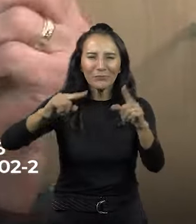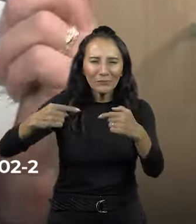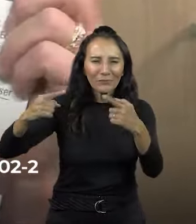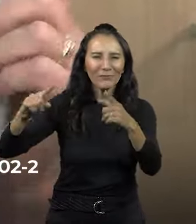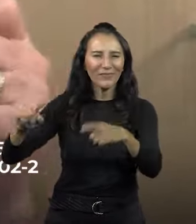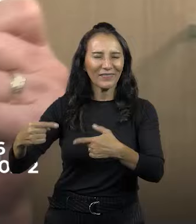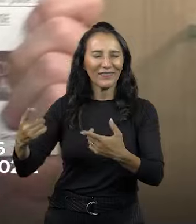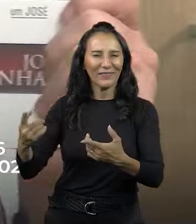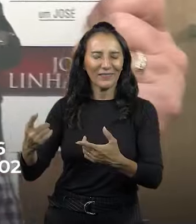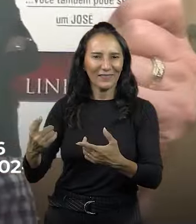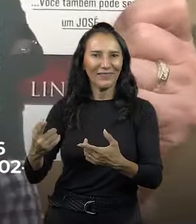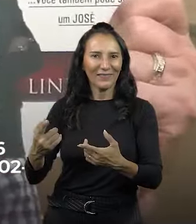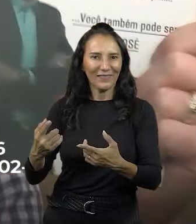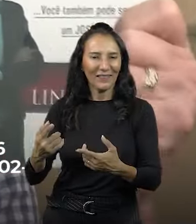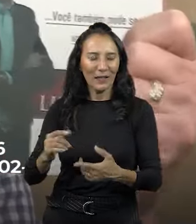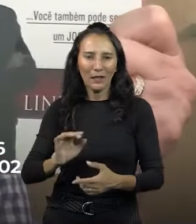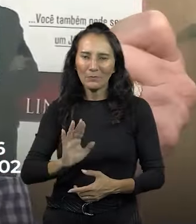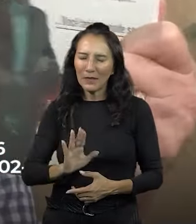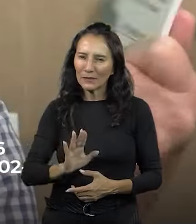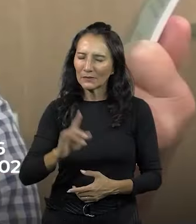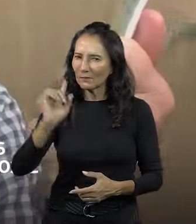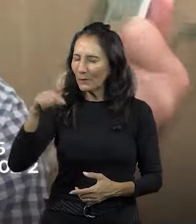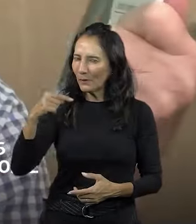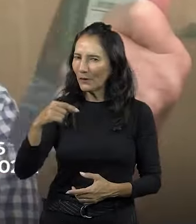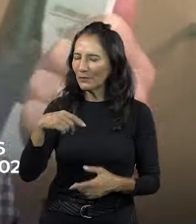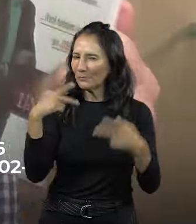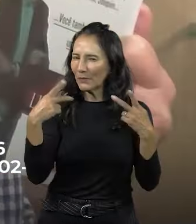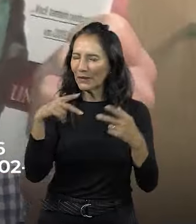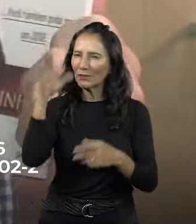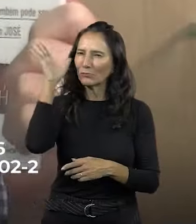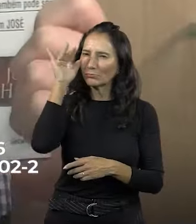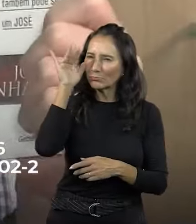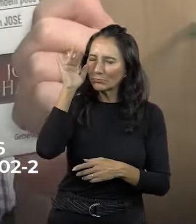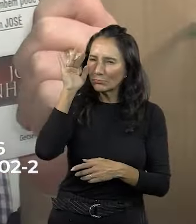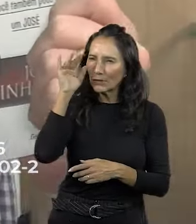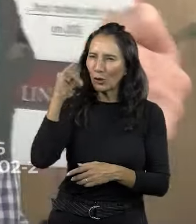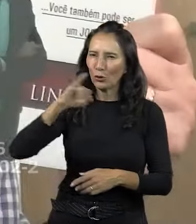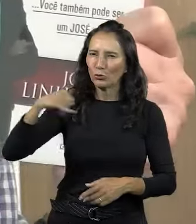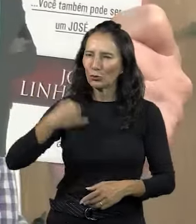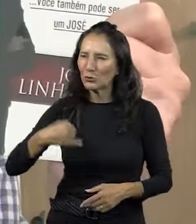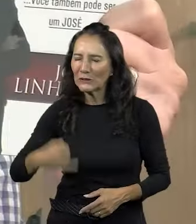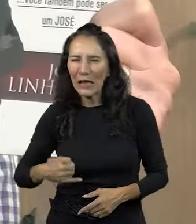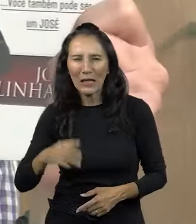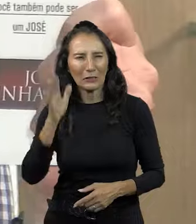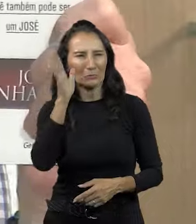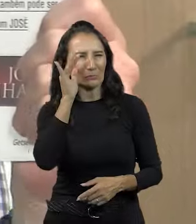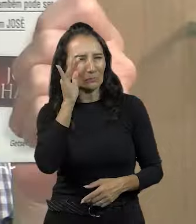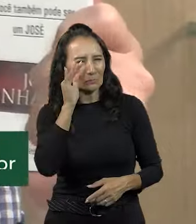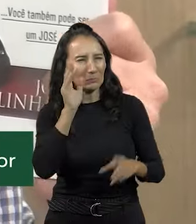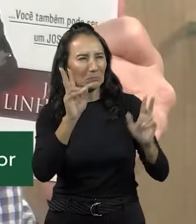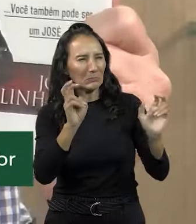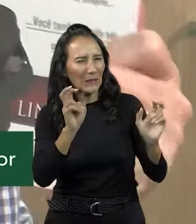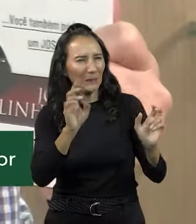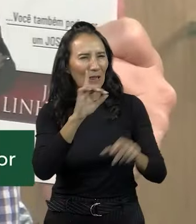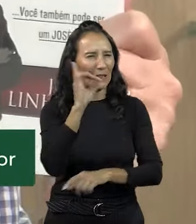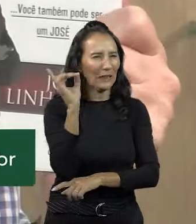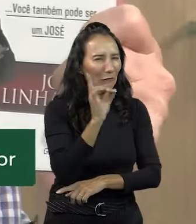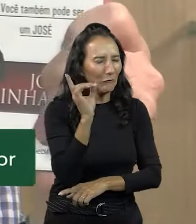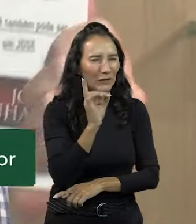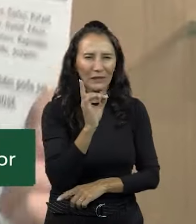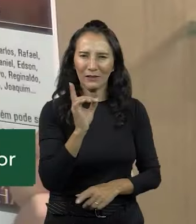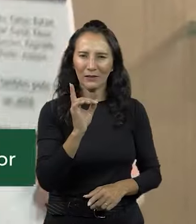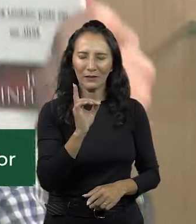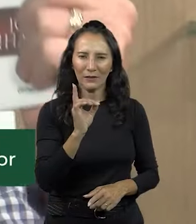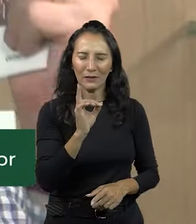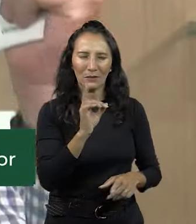as pregações de pessoas como José Davi Samuel homens de Deus